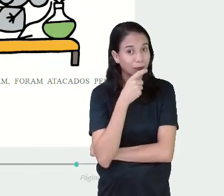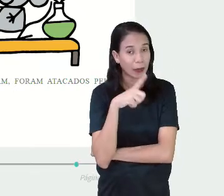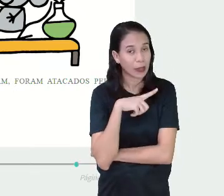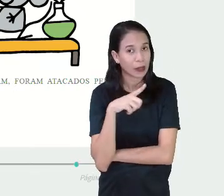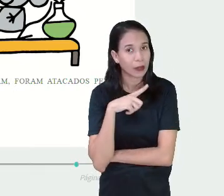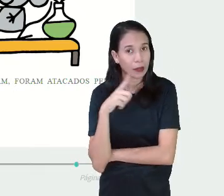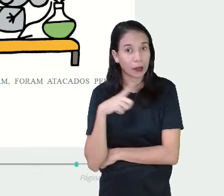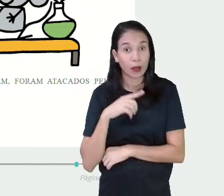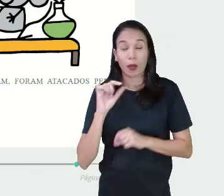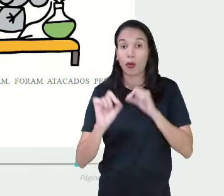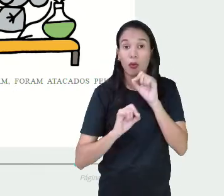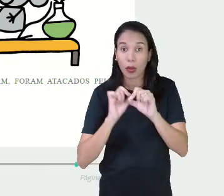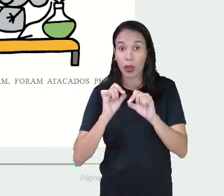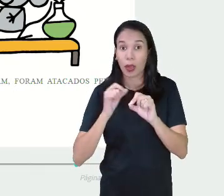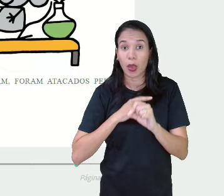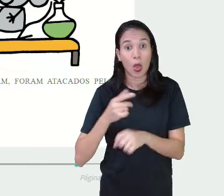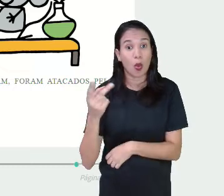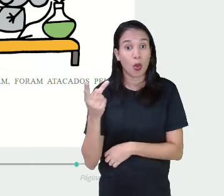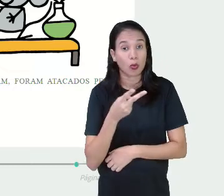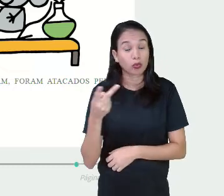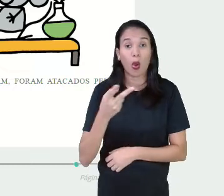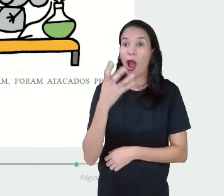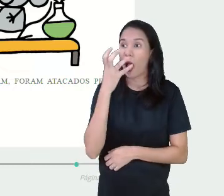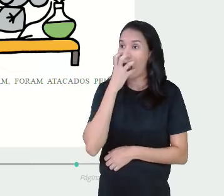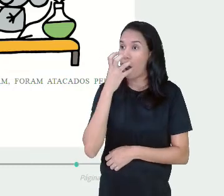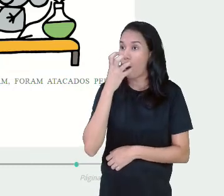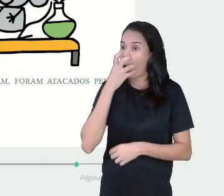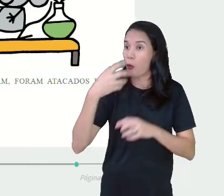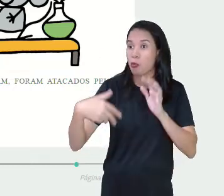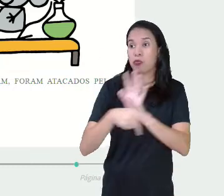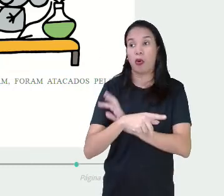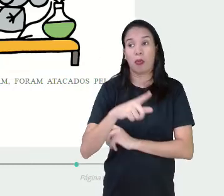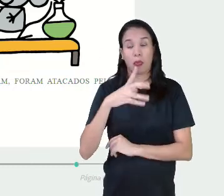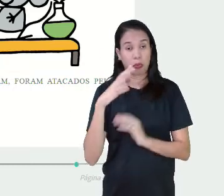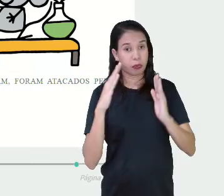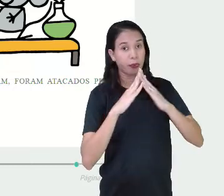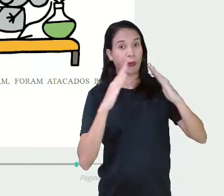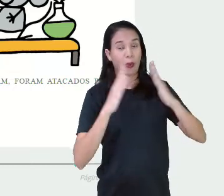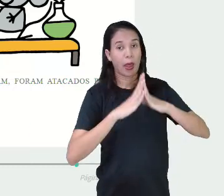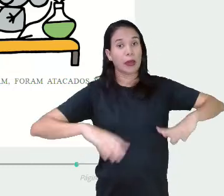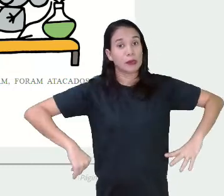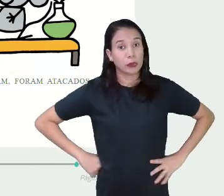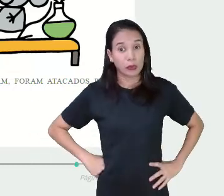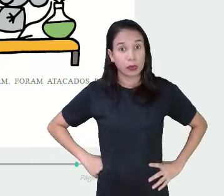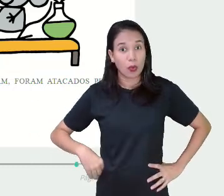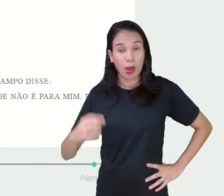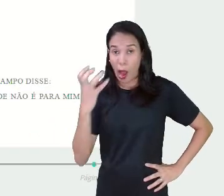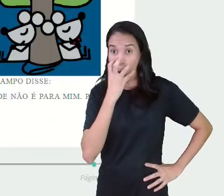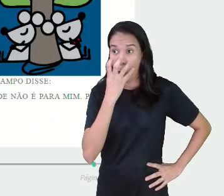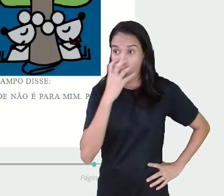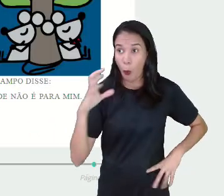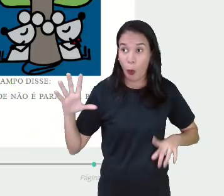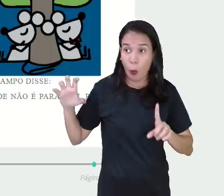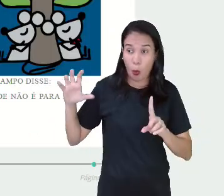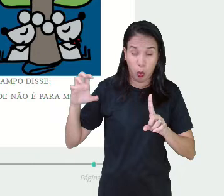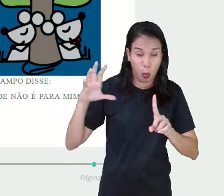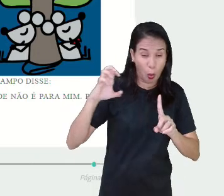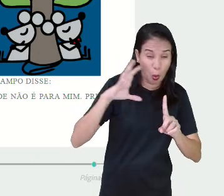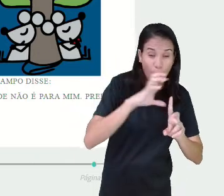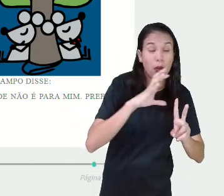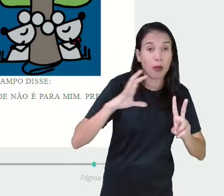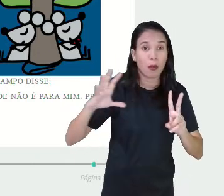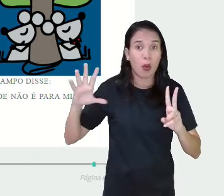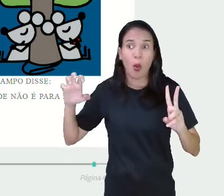foram atacados pelos dois cachorros da casa. E aí, gente, o que será que aconteceu, hein?